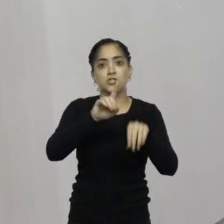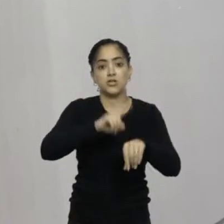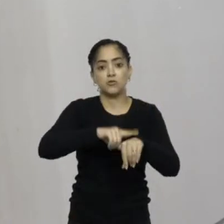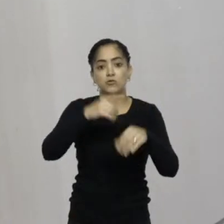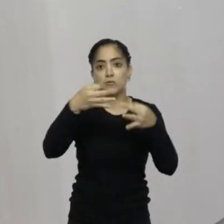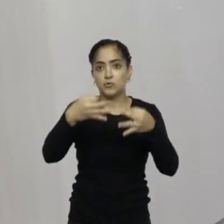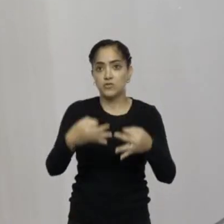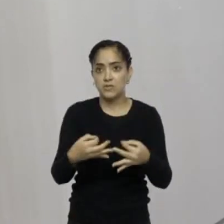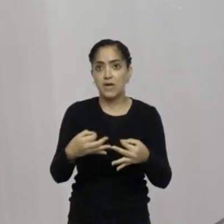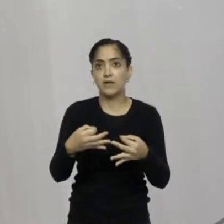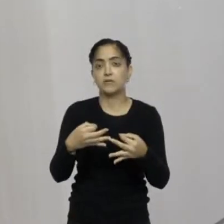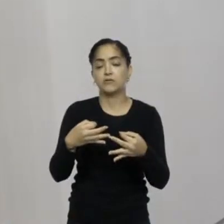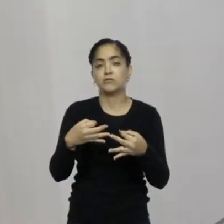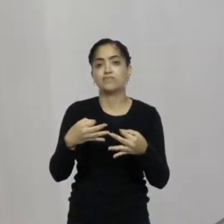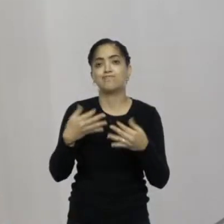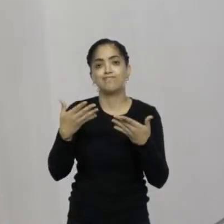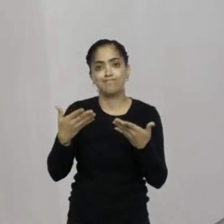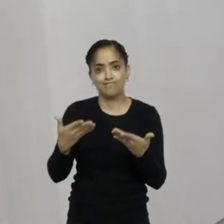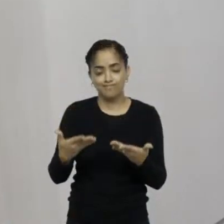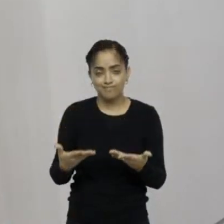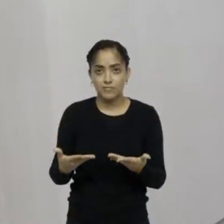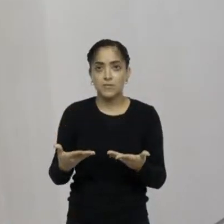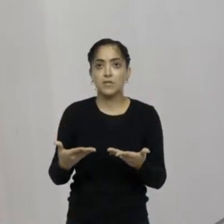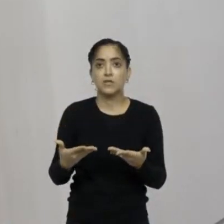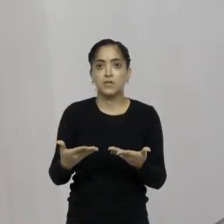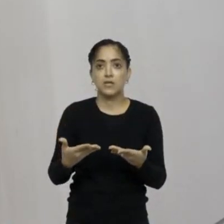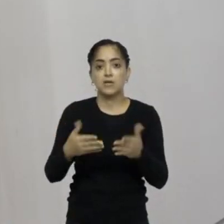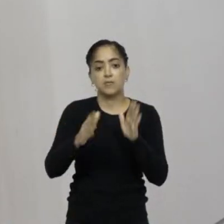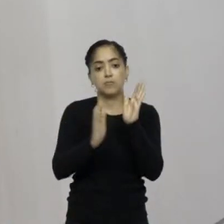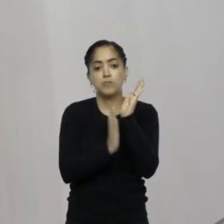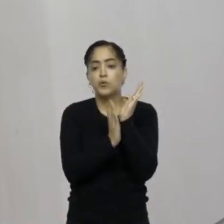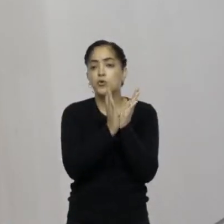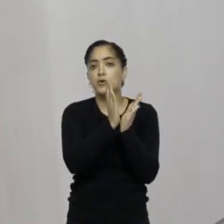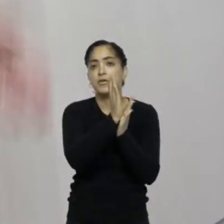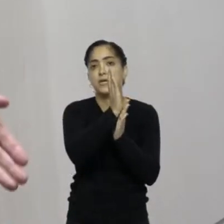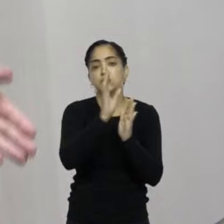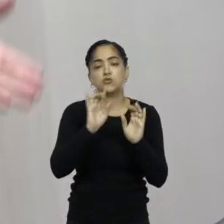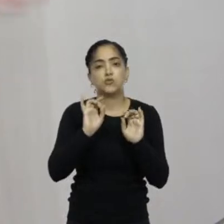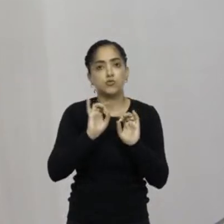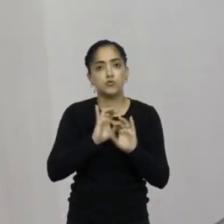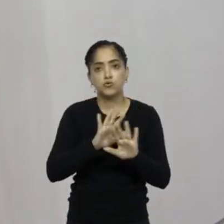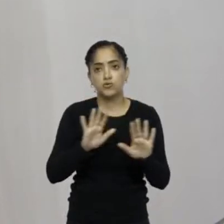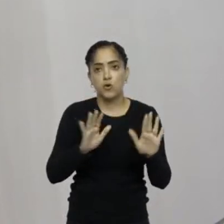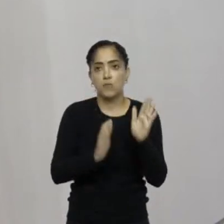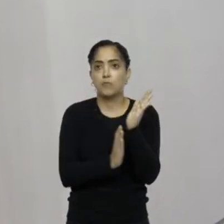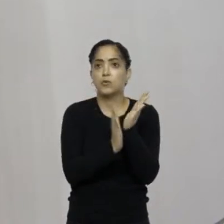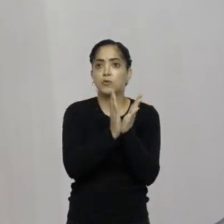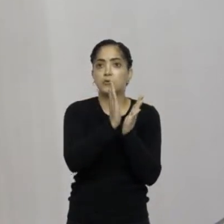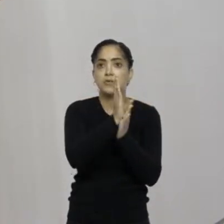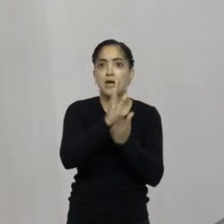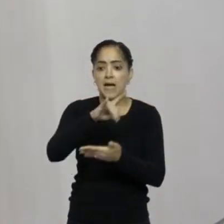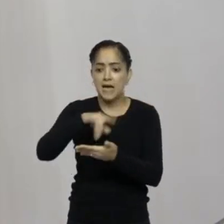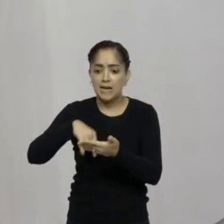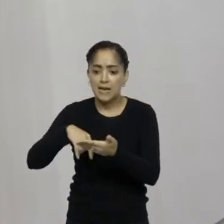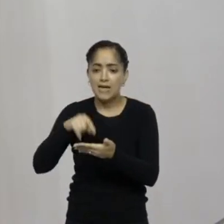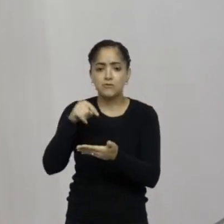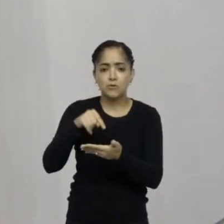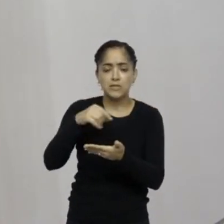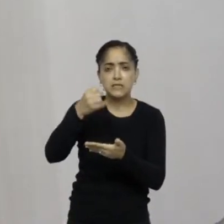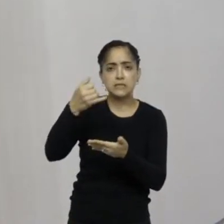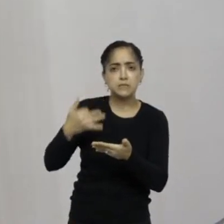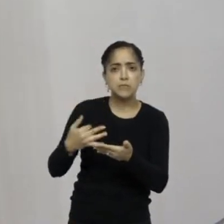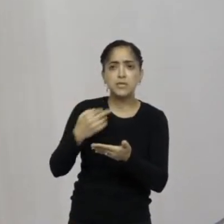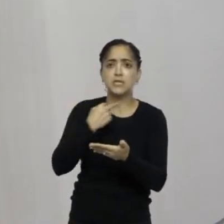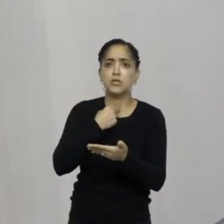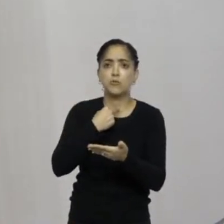trâmite essencialmente burocrático. O burocrata disse, não, tem um laudo aqui que eu não posso fazer,